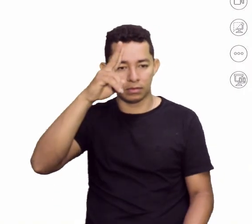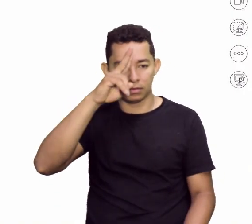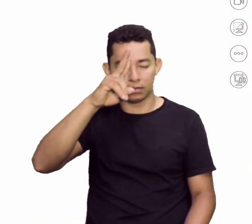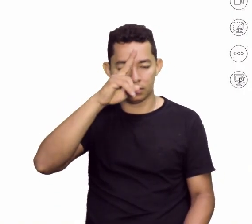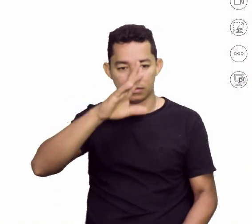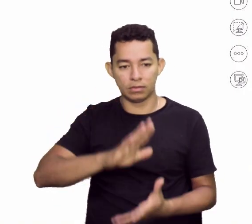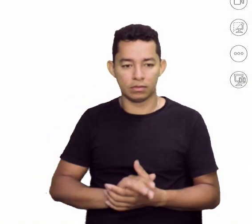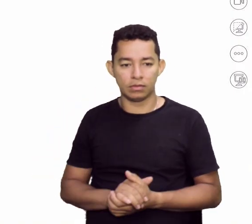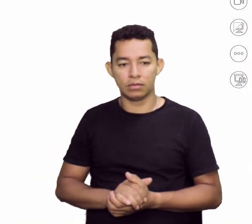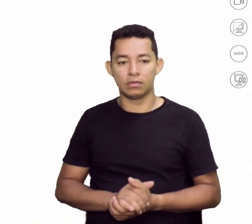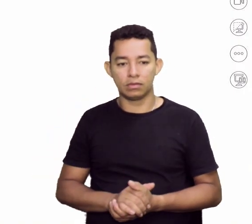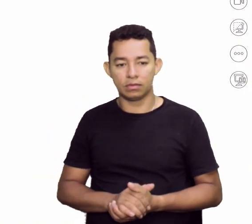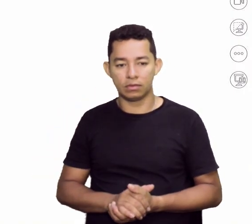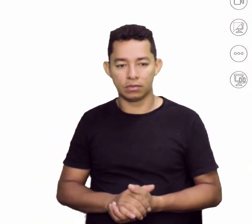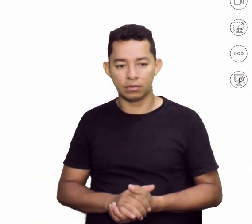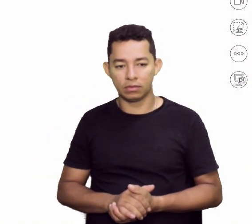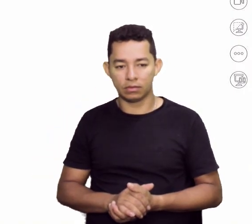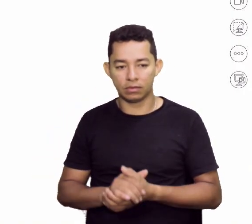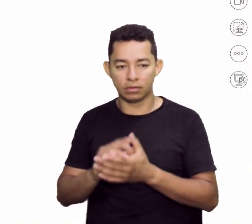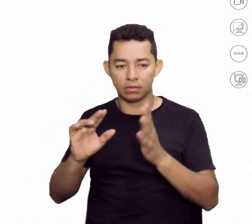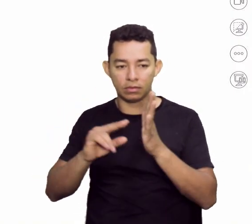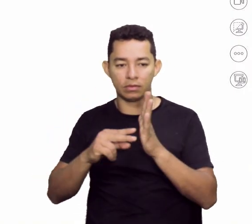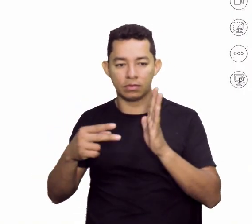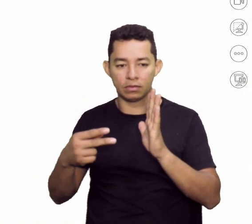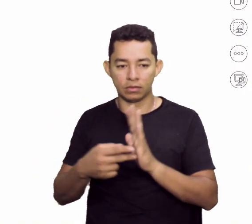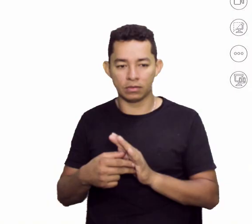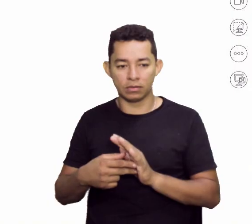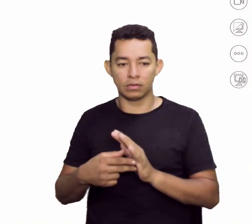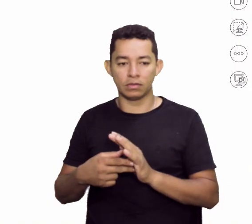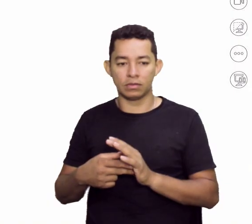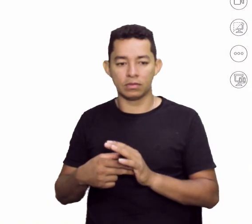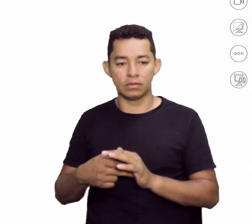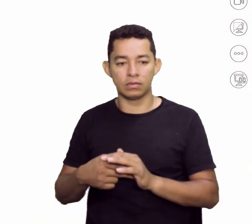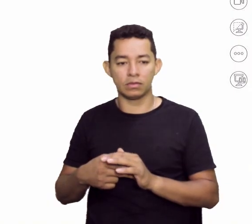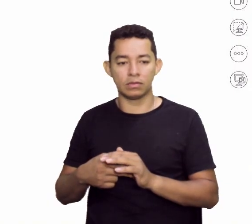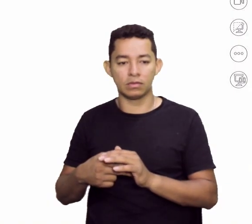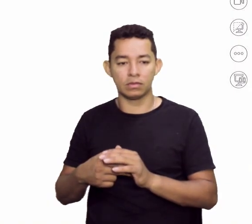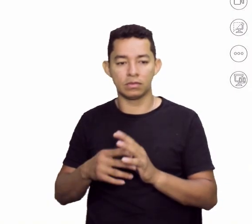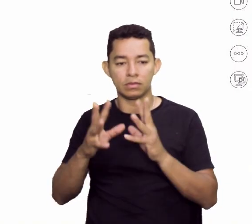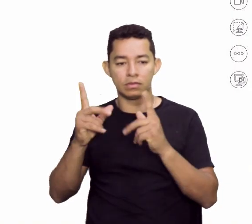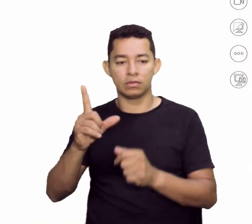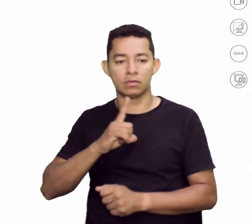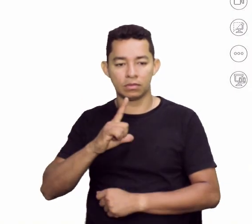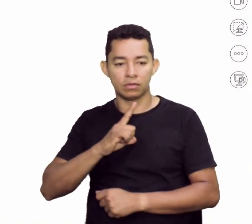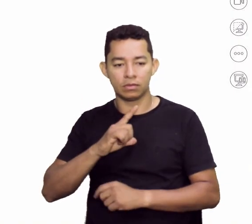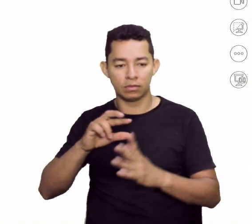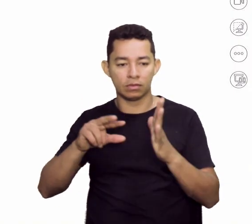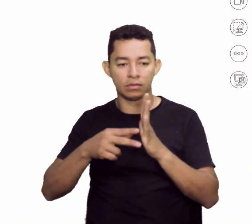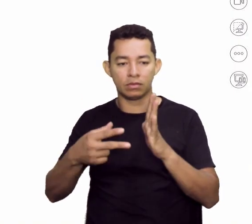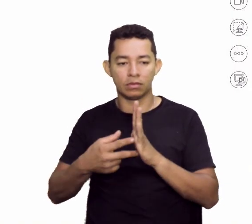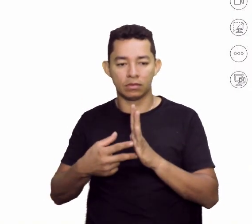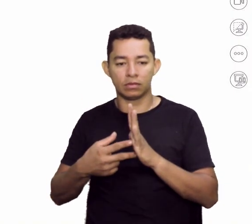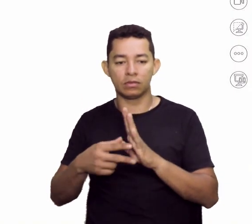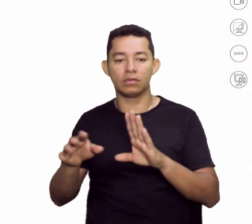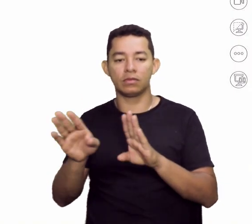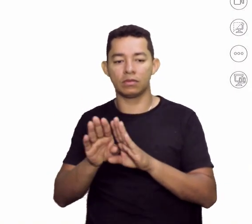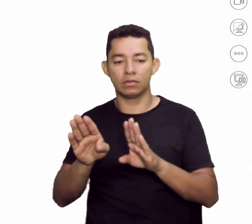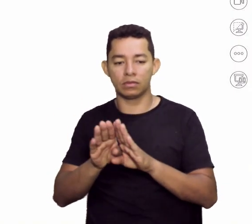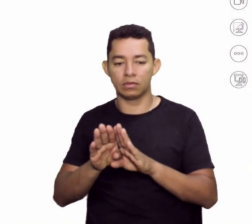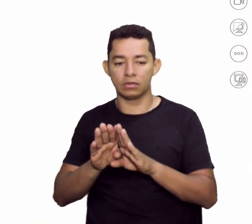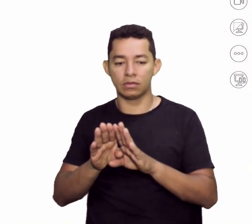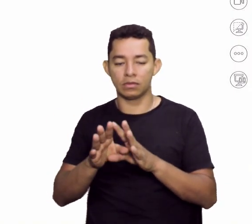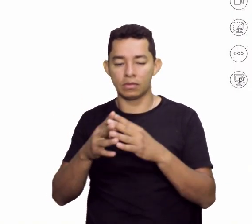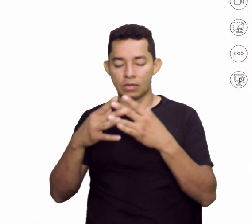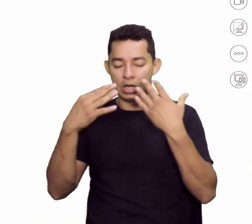já indicando o significado. Tudo isso aí tem grande significado. Inclusive a postura da mulher, a